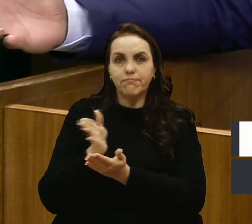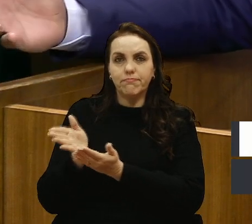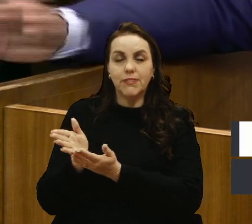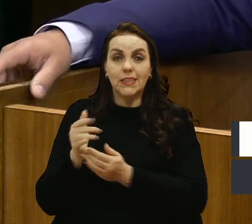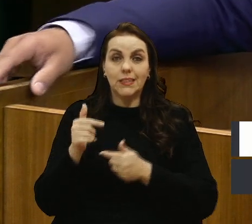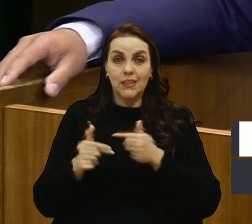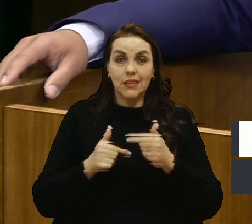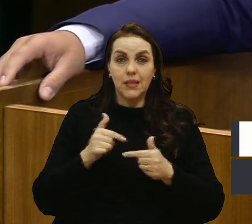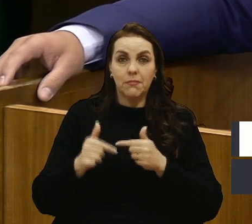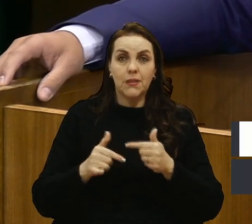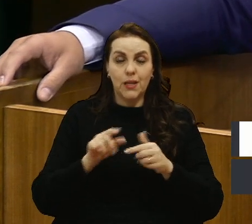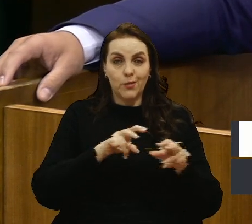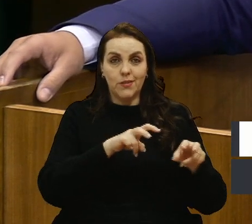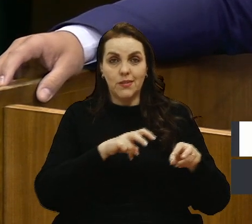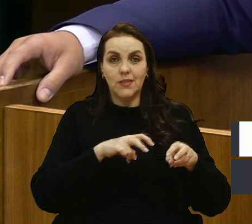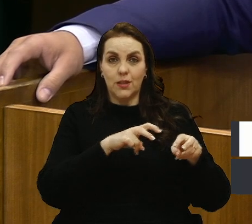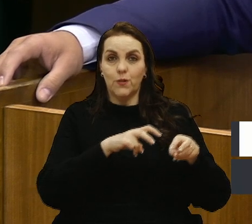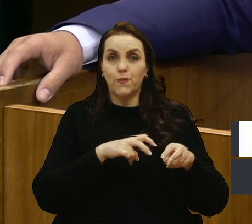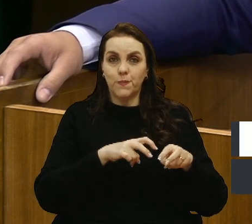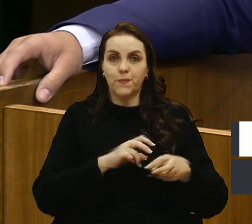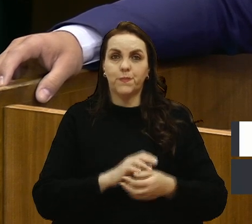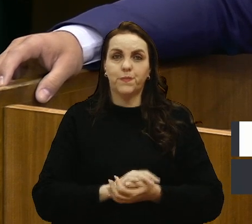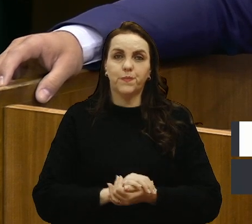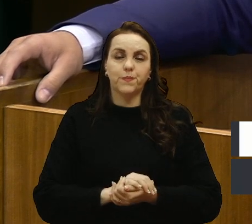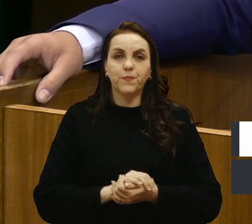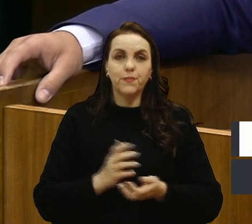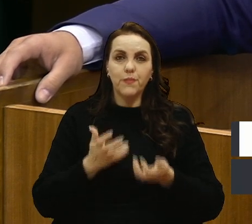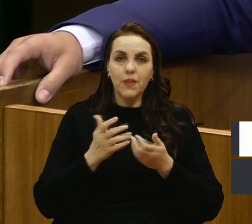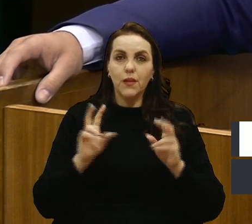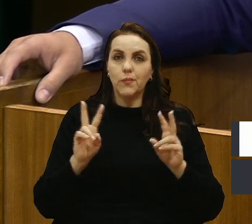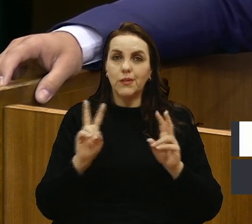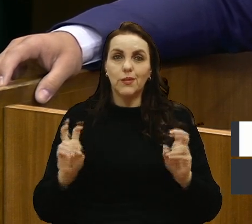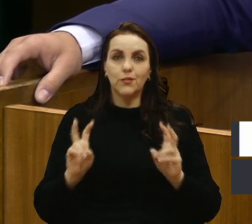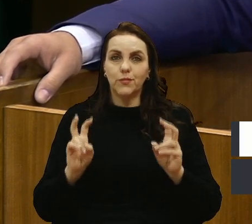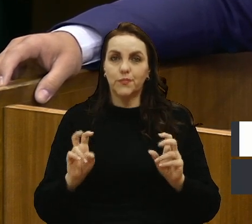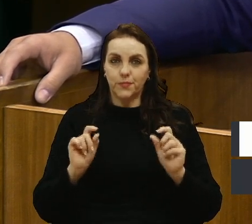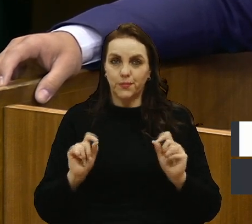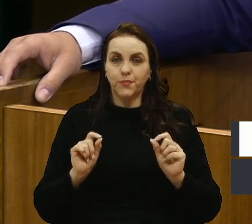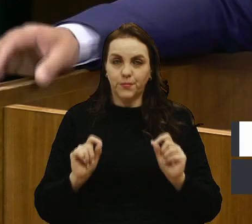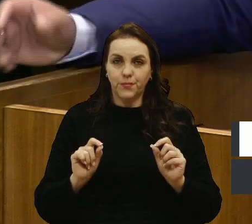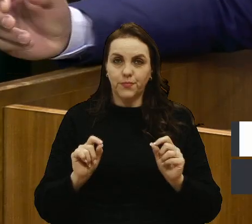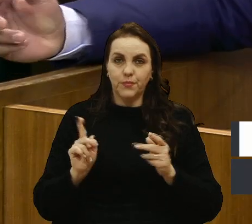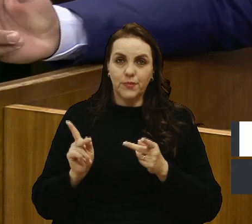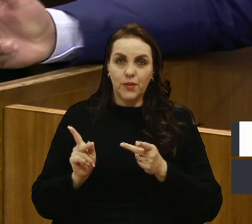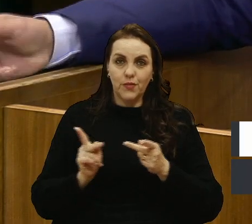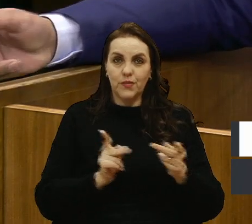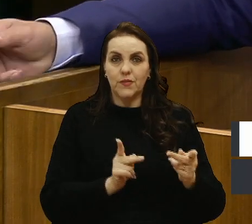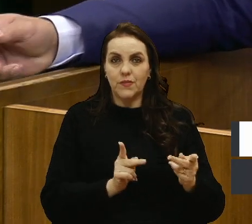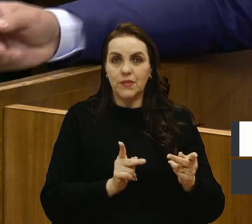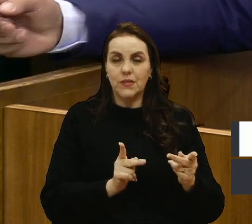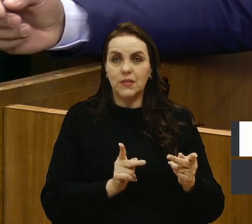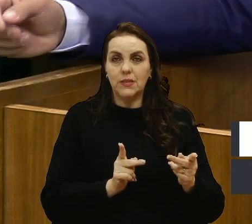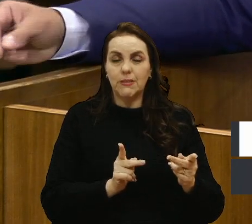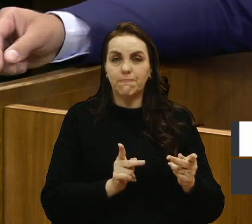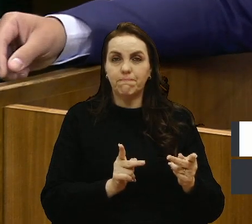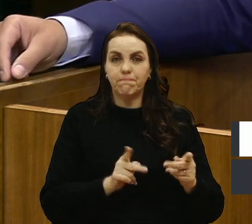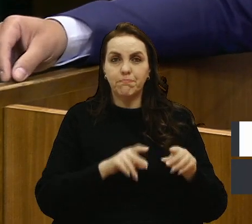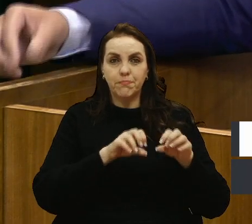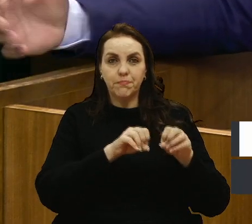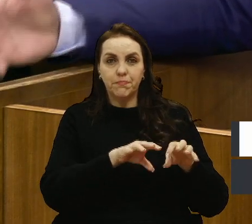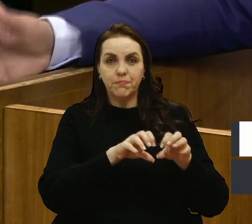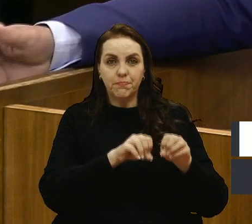trabalho no interior, que é a questão das visitas, ensinando os